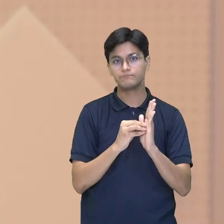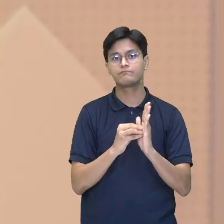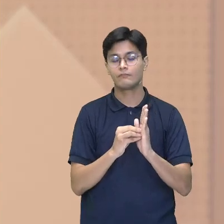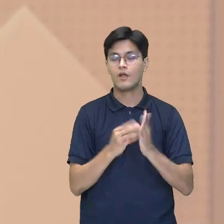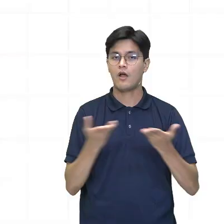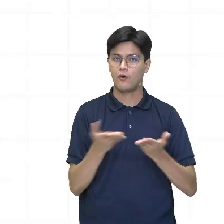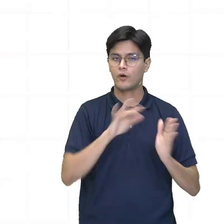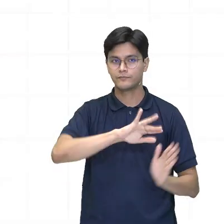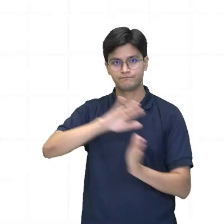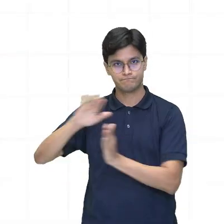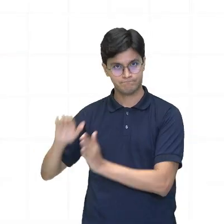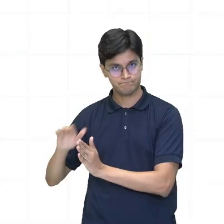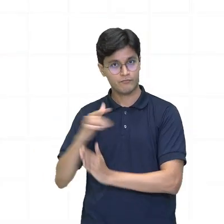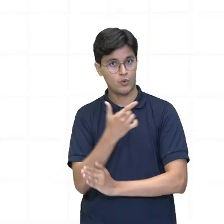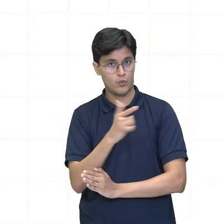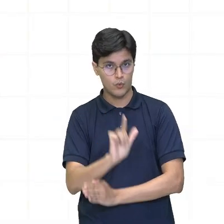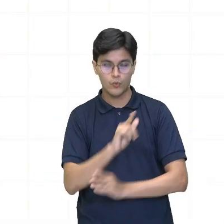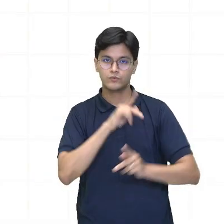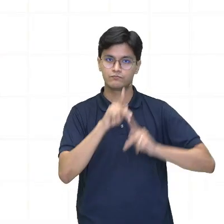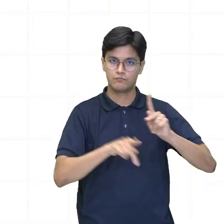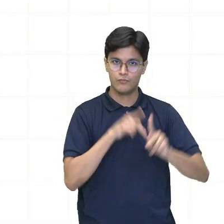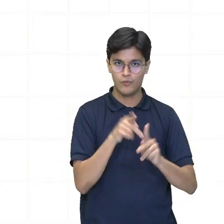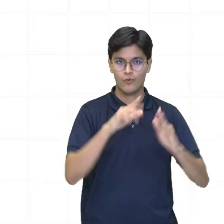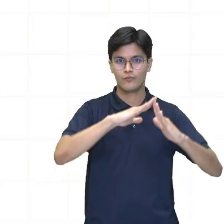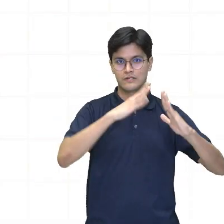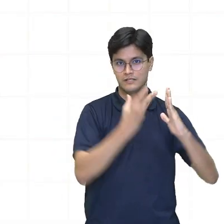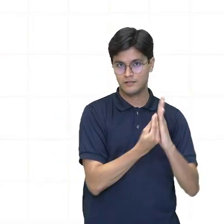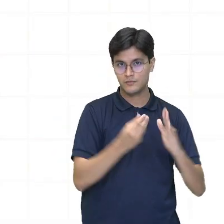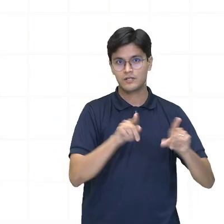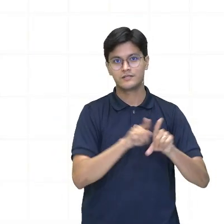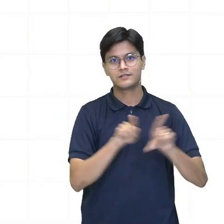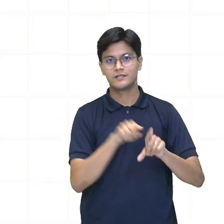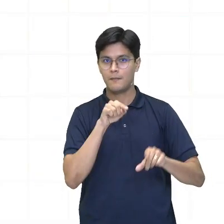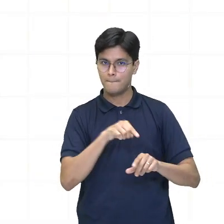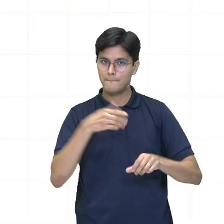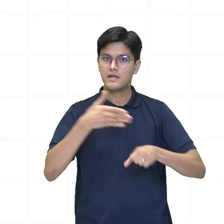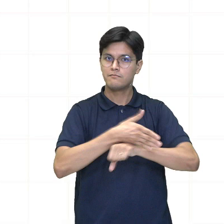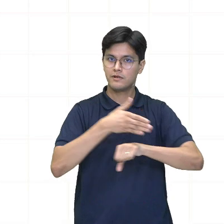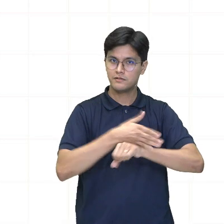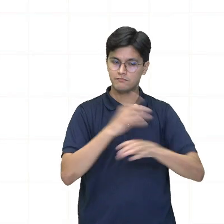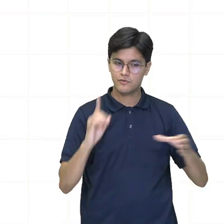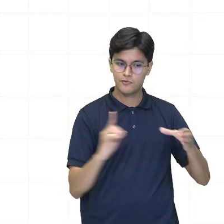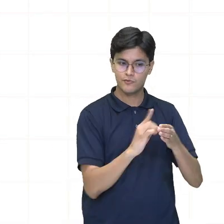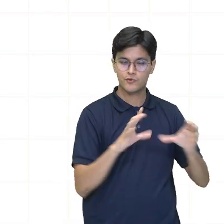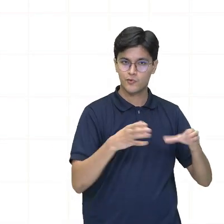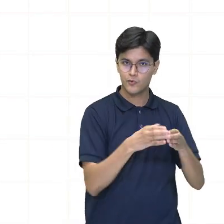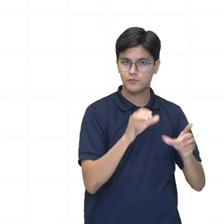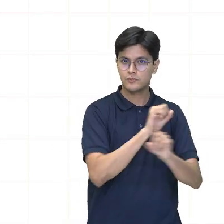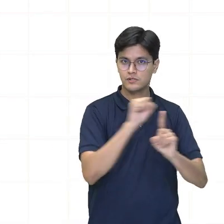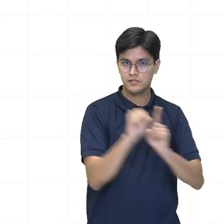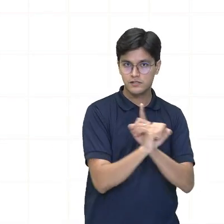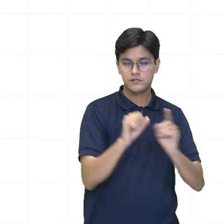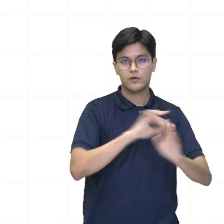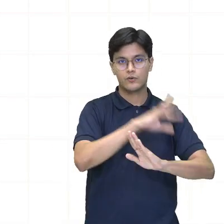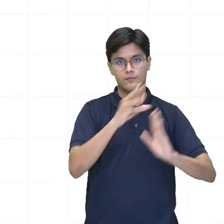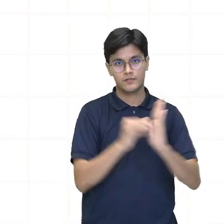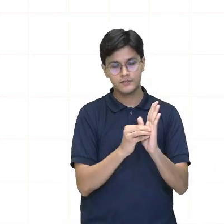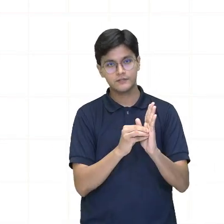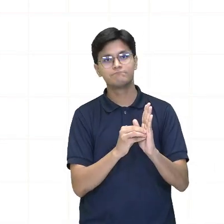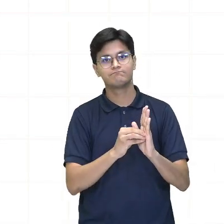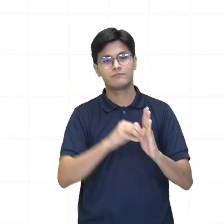agora os quilombolas, que também fazem parte dessa sociedade amazônica. Então, os quilombolas